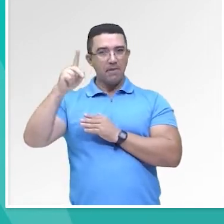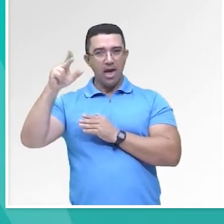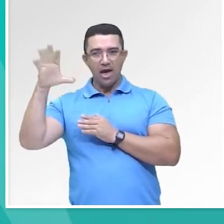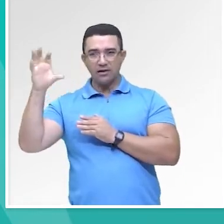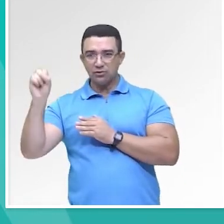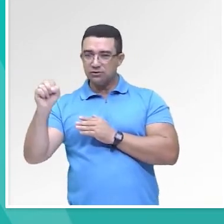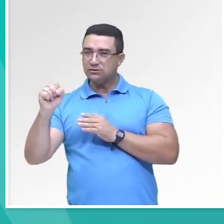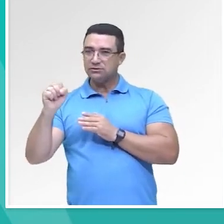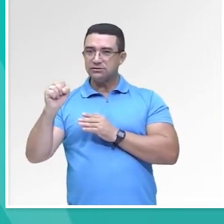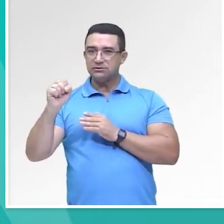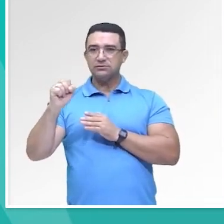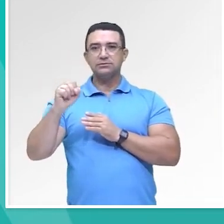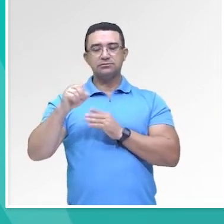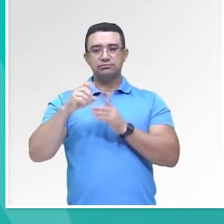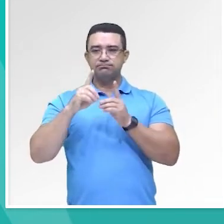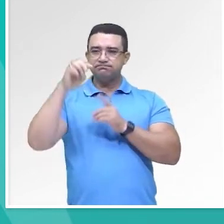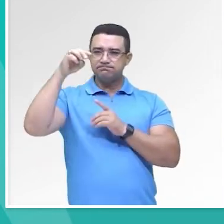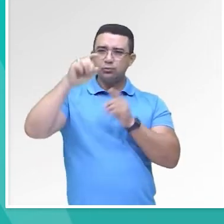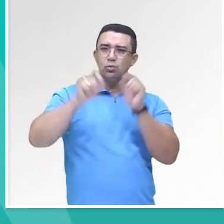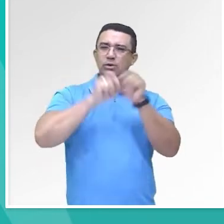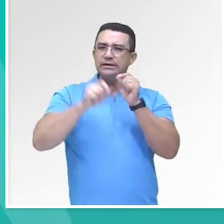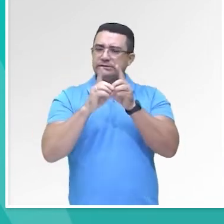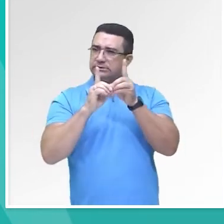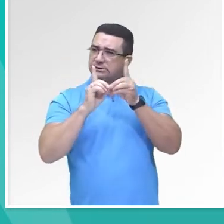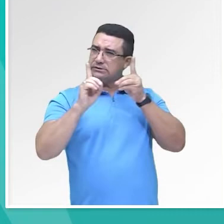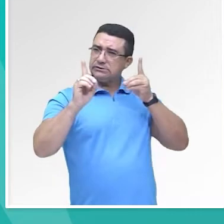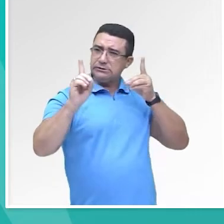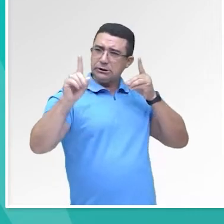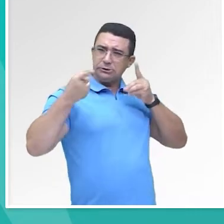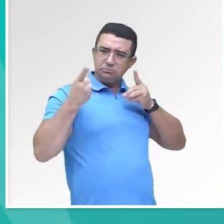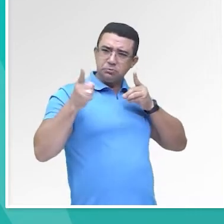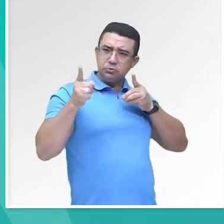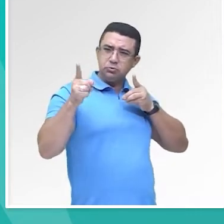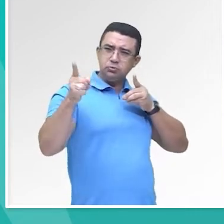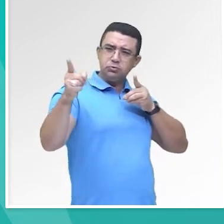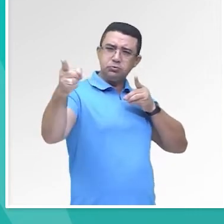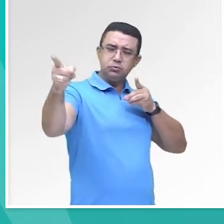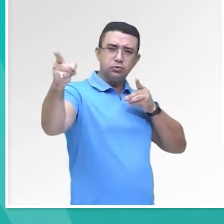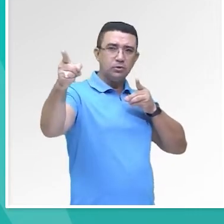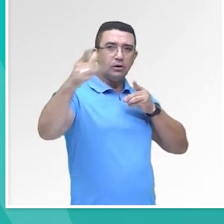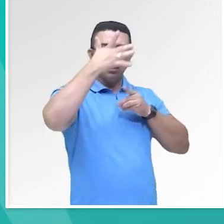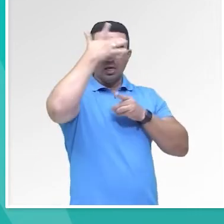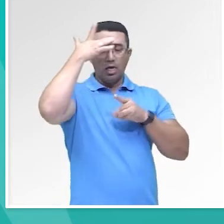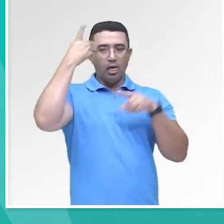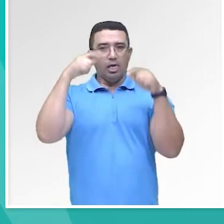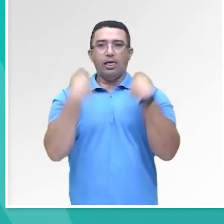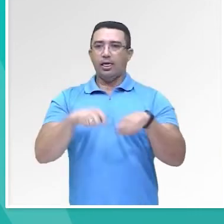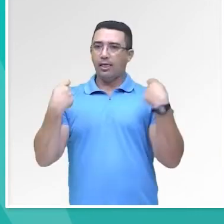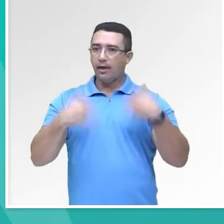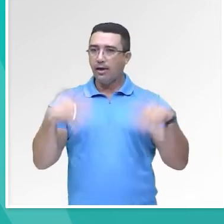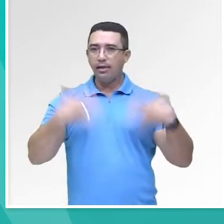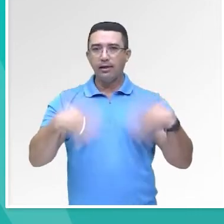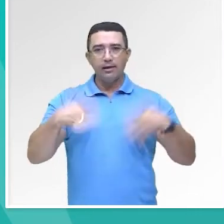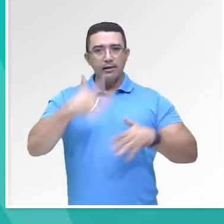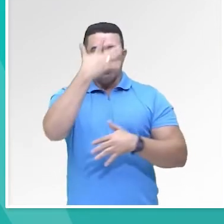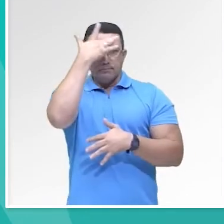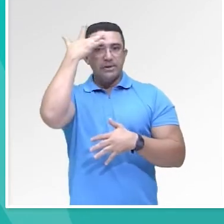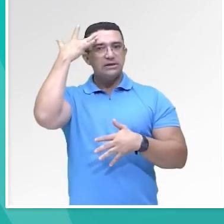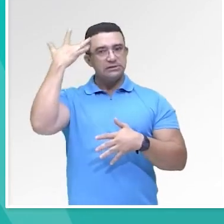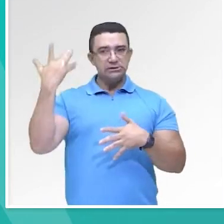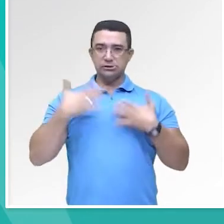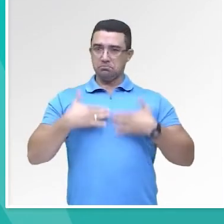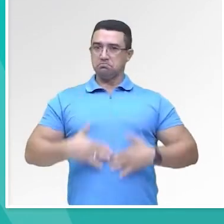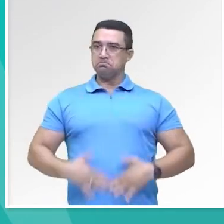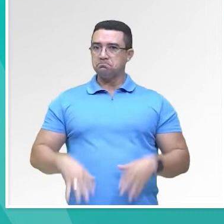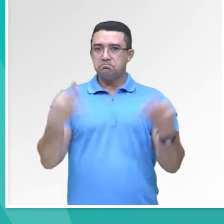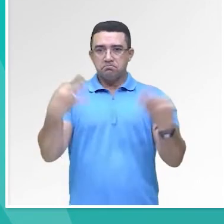maior, né, se comparado às corridas que nós vimos antes, as corridas rasas e a de meio fundo. Mas vamos prosseguir,